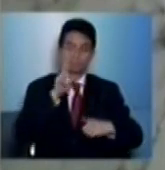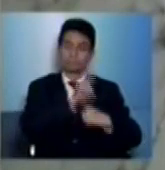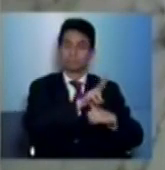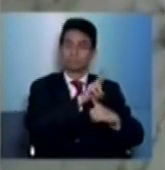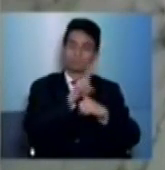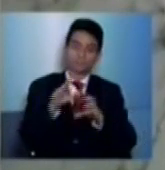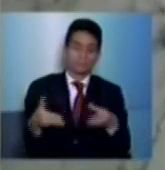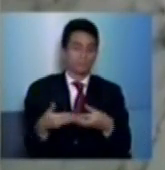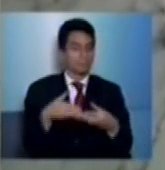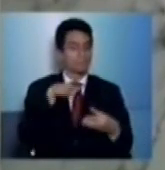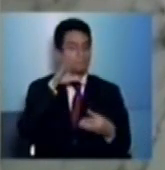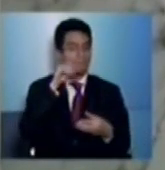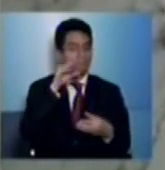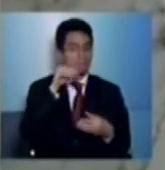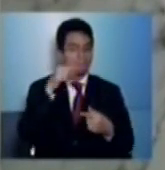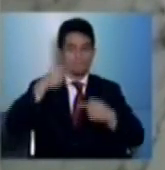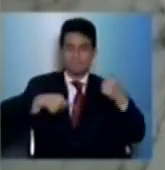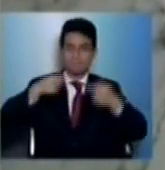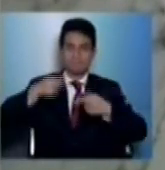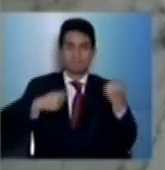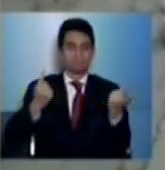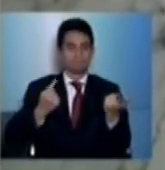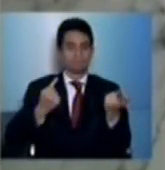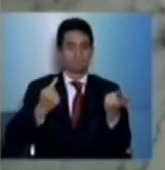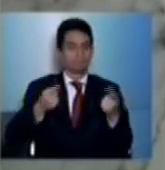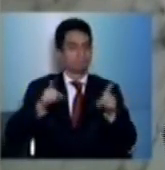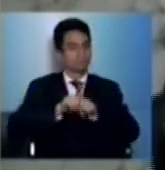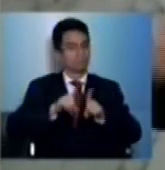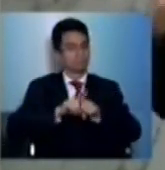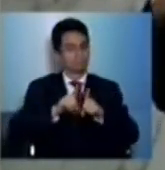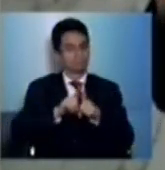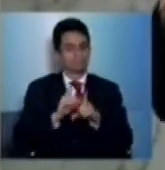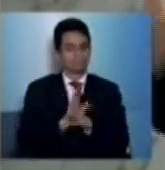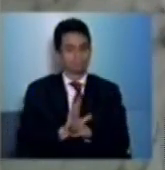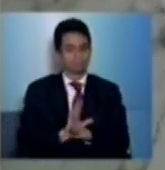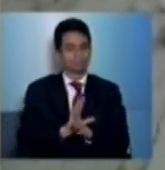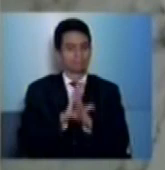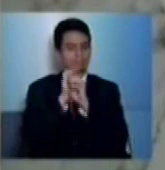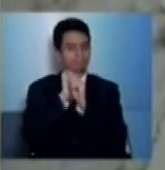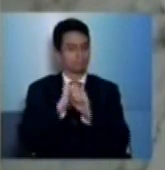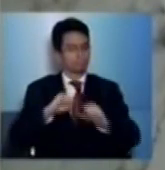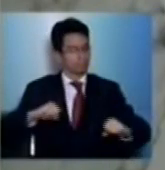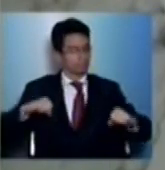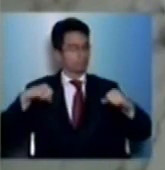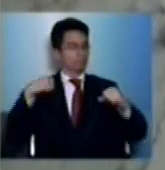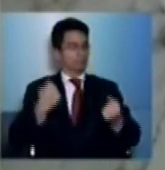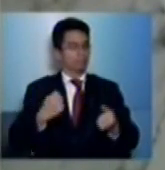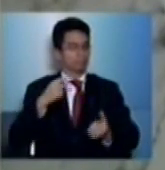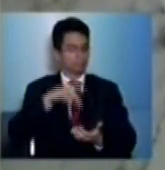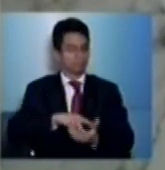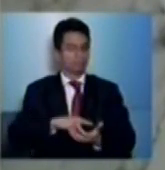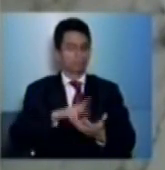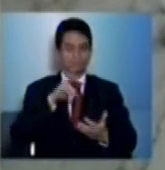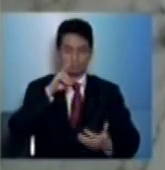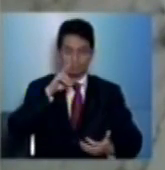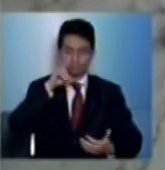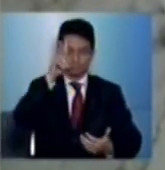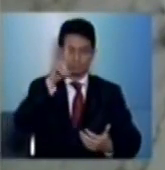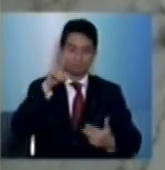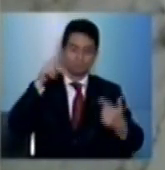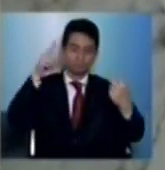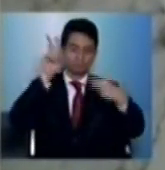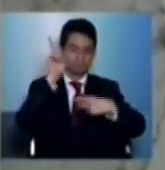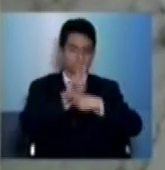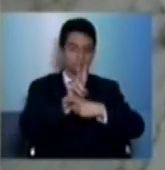defensor dos Servidores eh do sistema prisional sempre fez uma luta intransigente eh